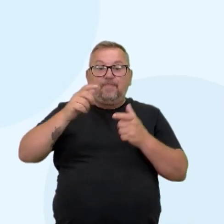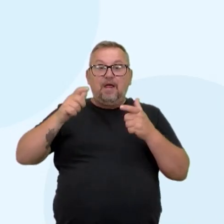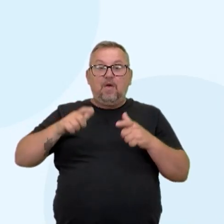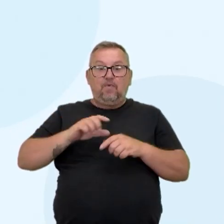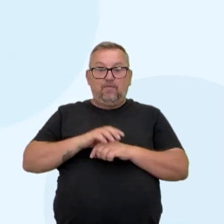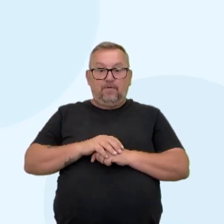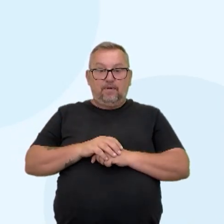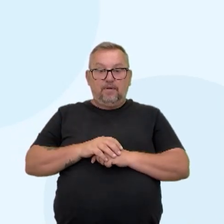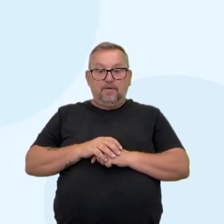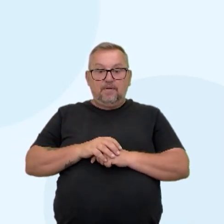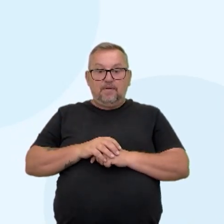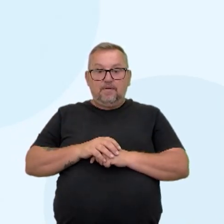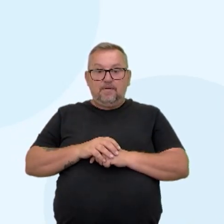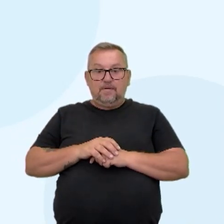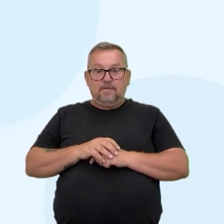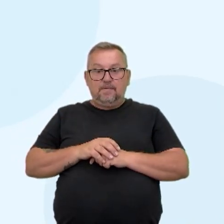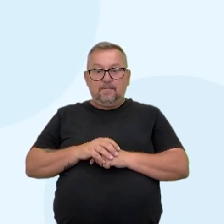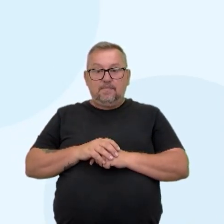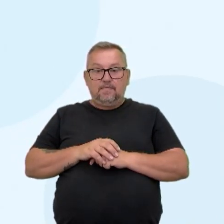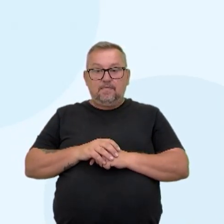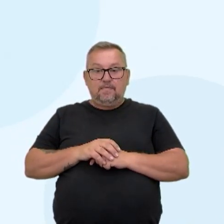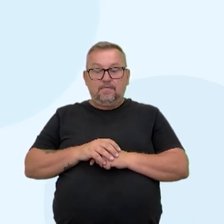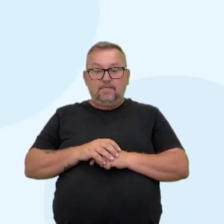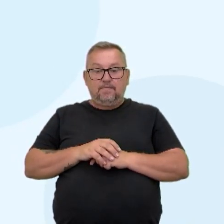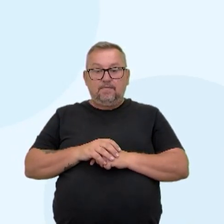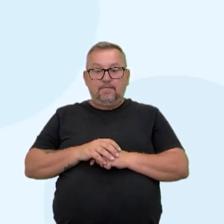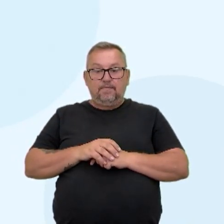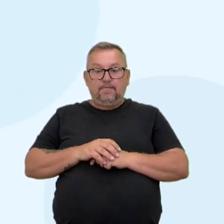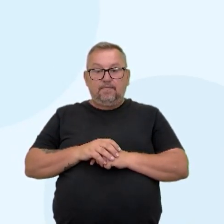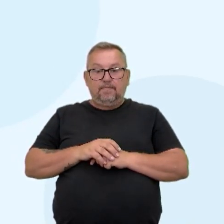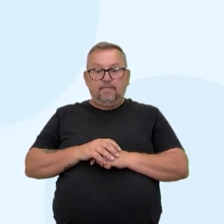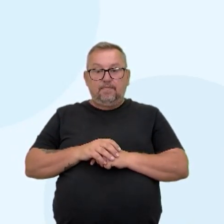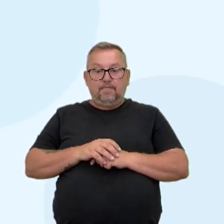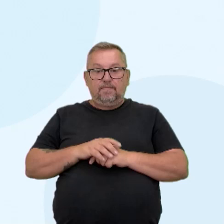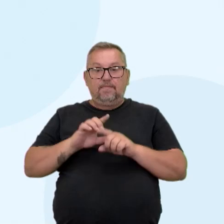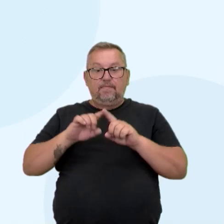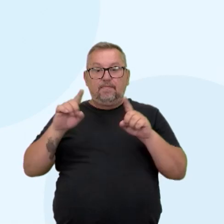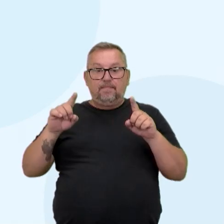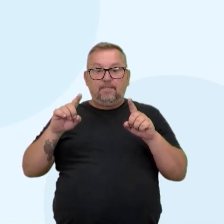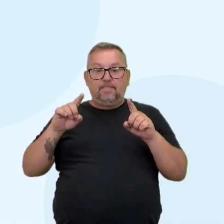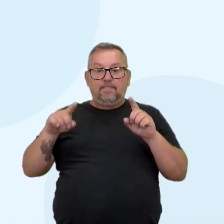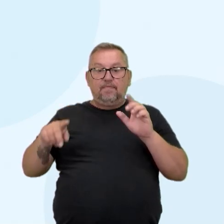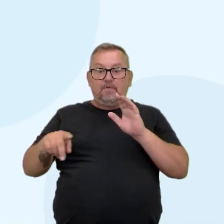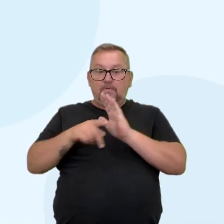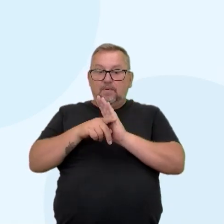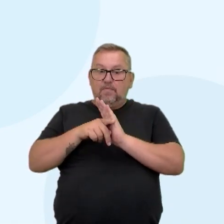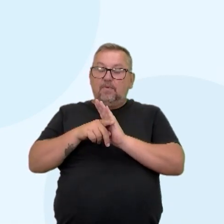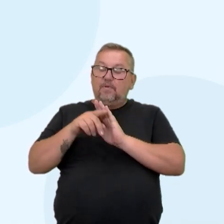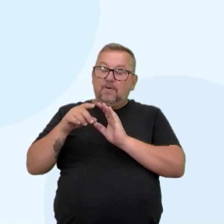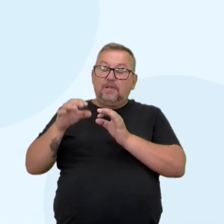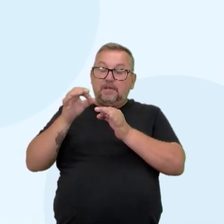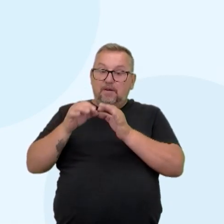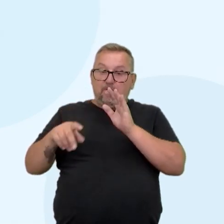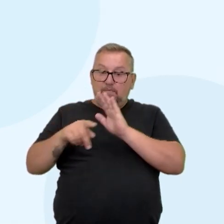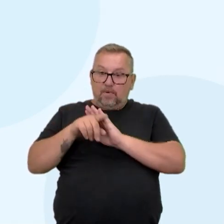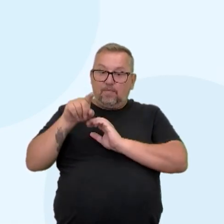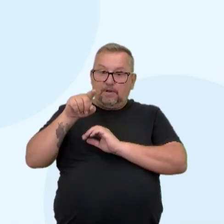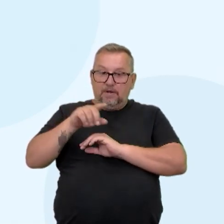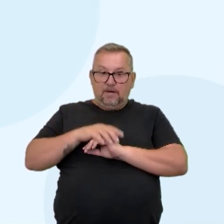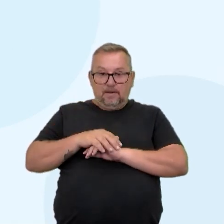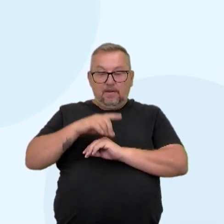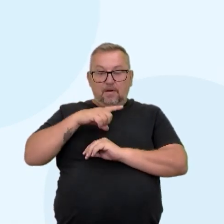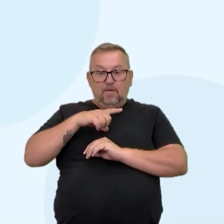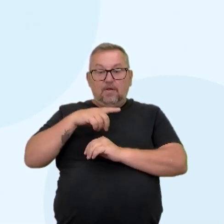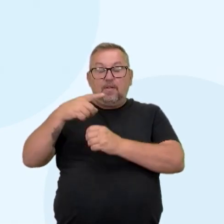as setinhas apontam no núcleo secundário? Então, para o centro desses próprios núcleos, né? Porque justamente são